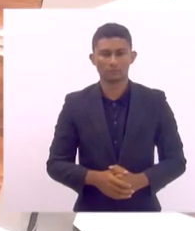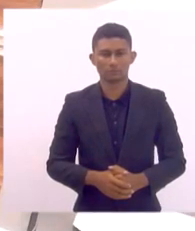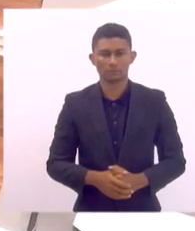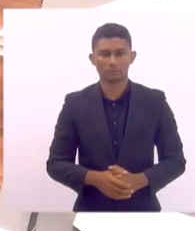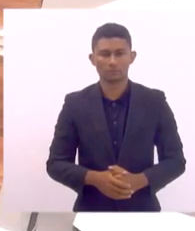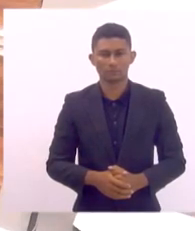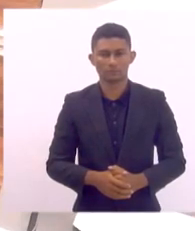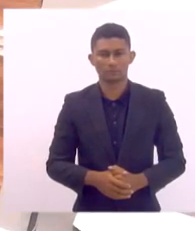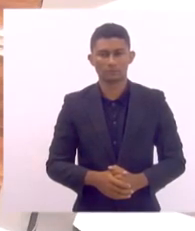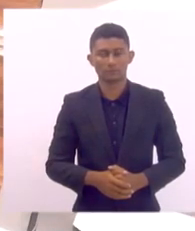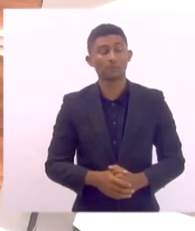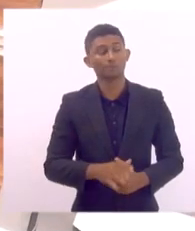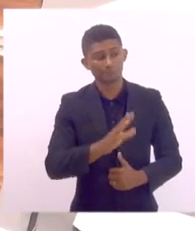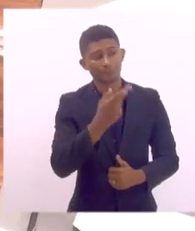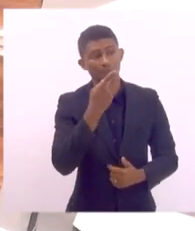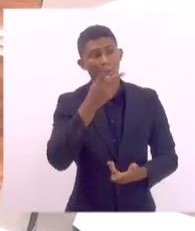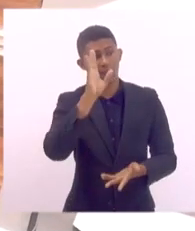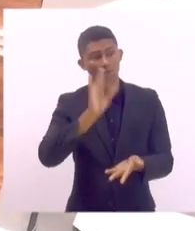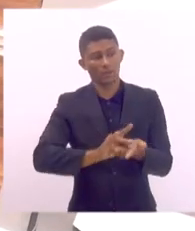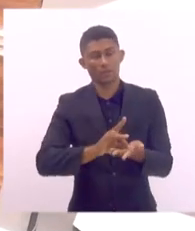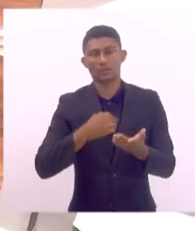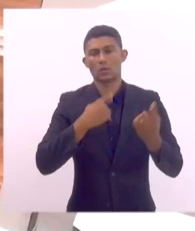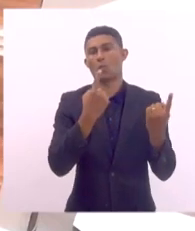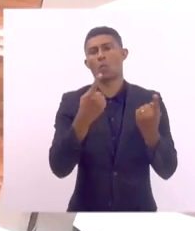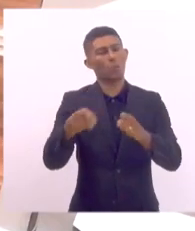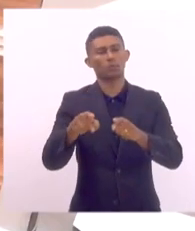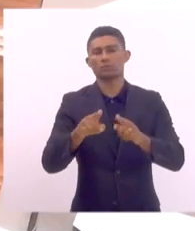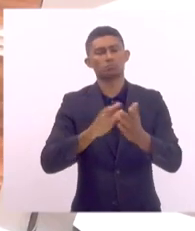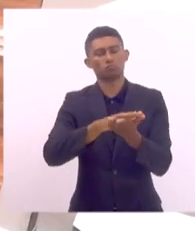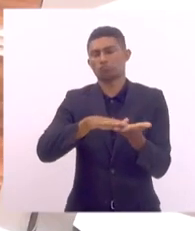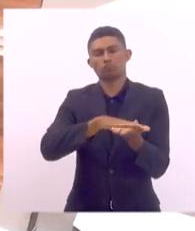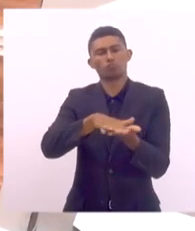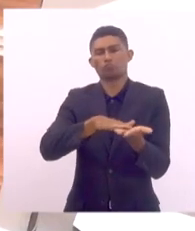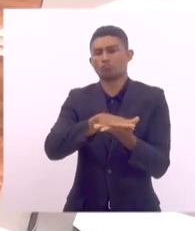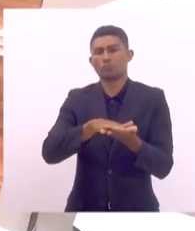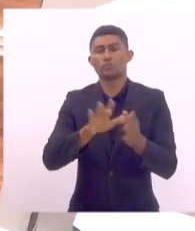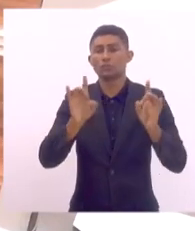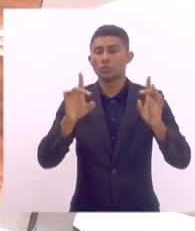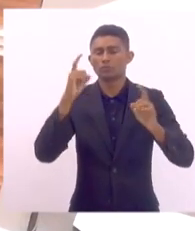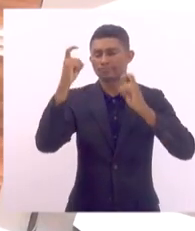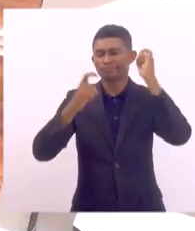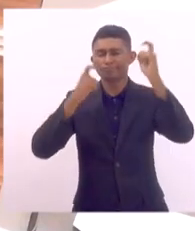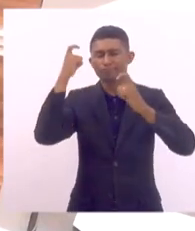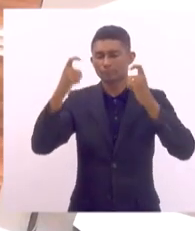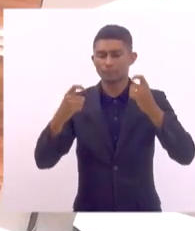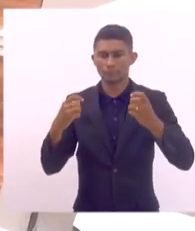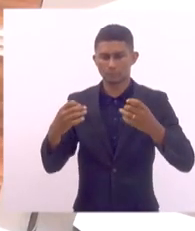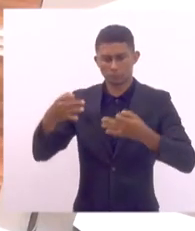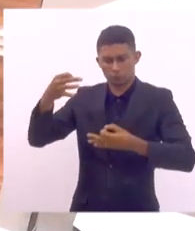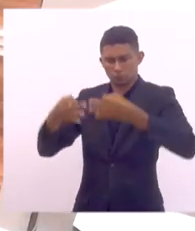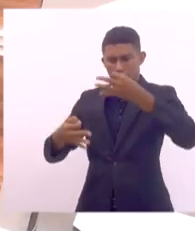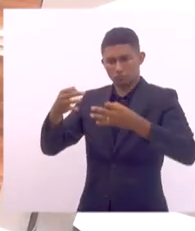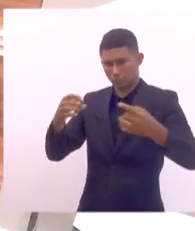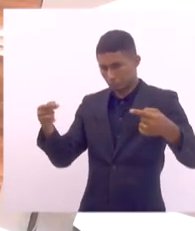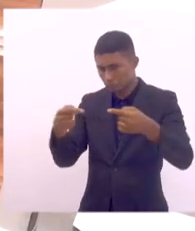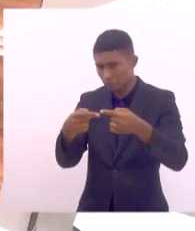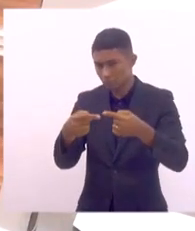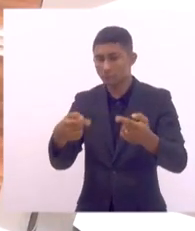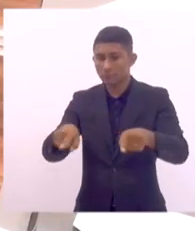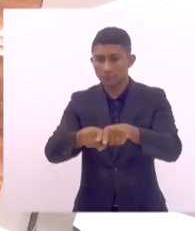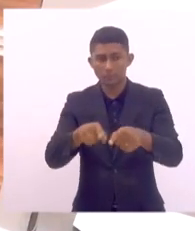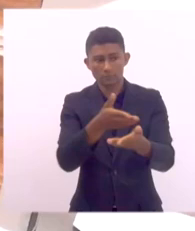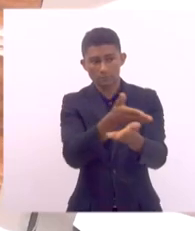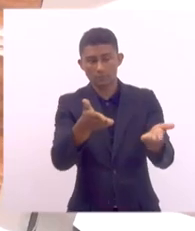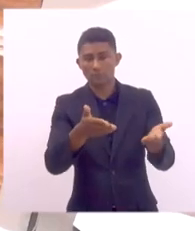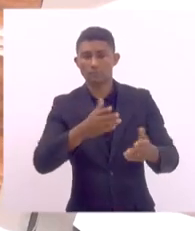Para falar a verdade, Luiz, eu não tenho posição alguma não de derrubar. Minha preocupação é só a insegurança jurídica para o setor privado e ele não vai ter